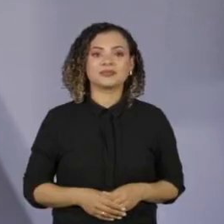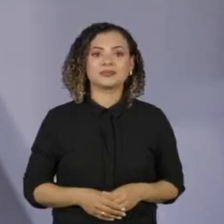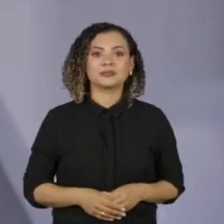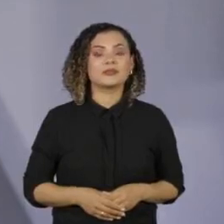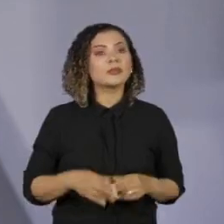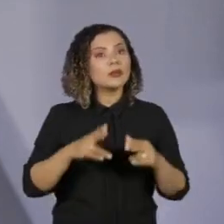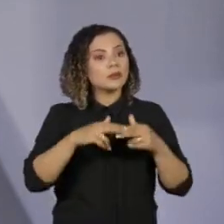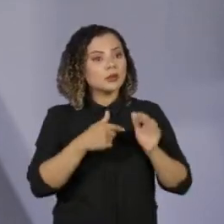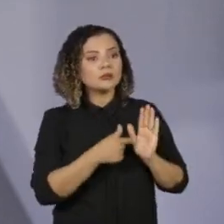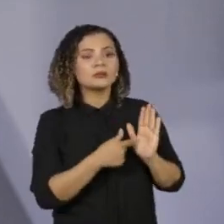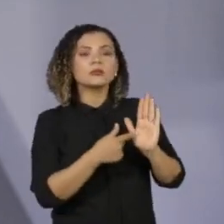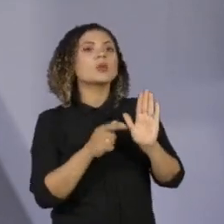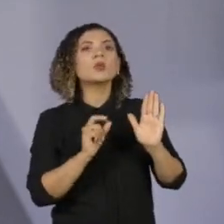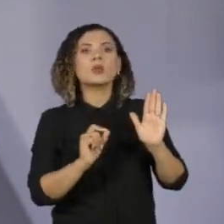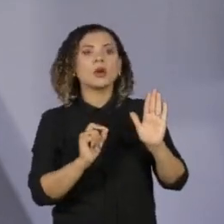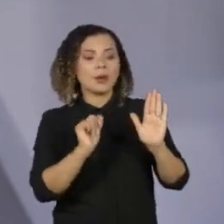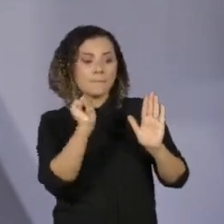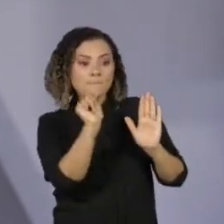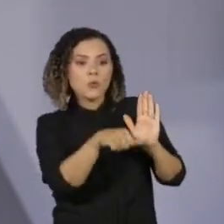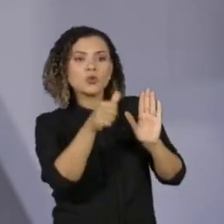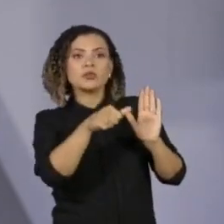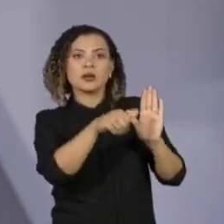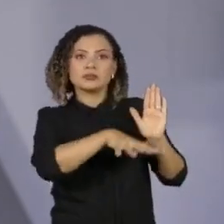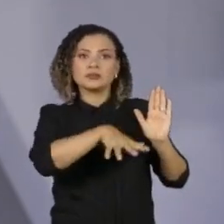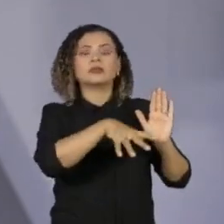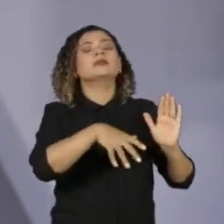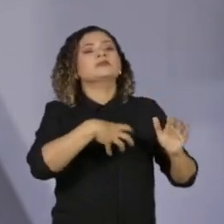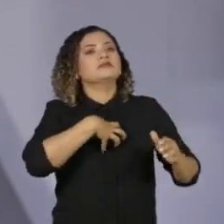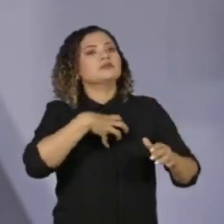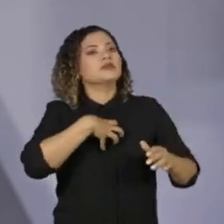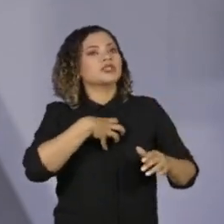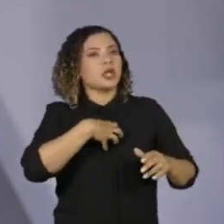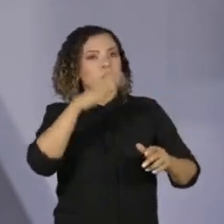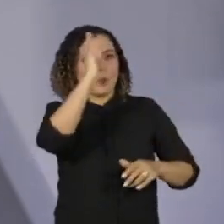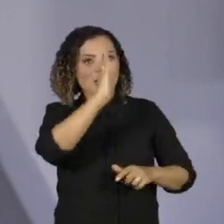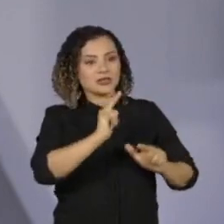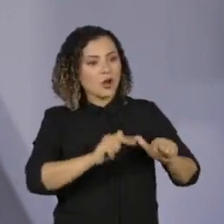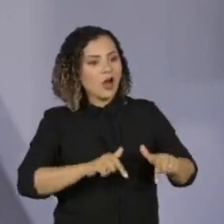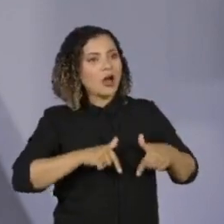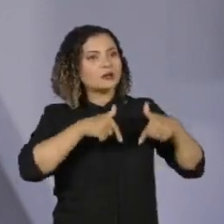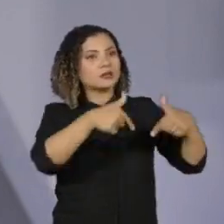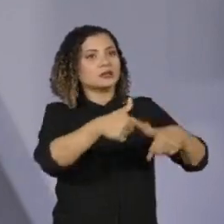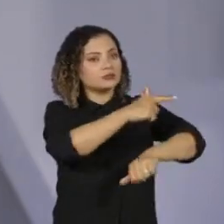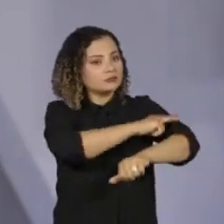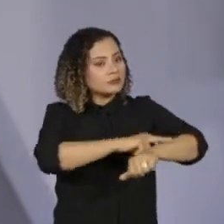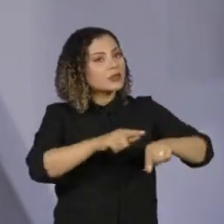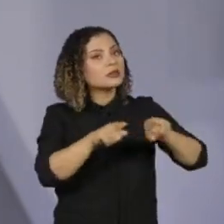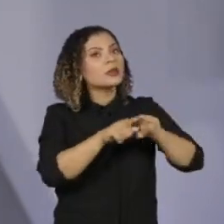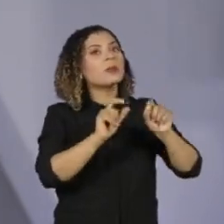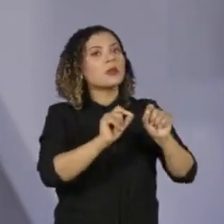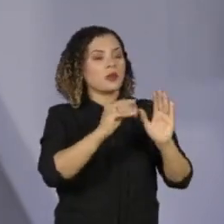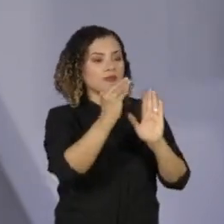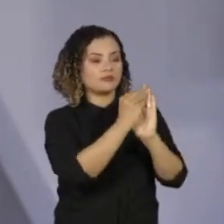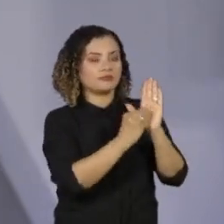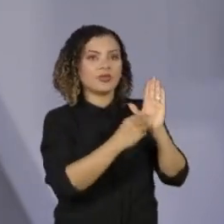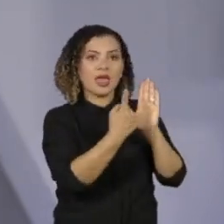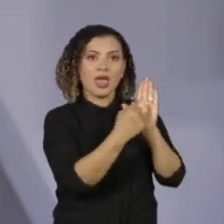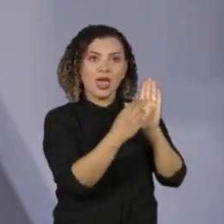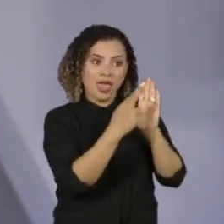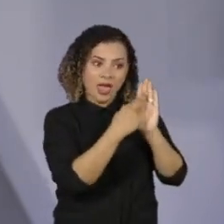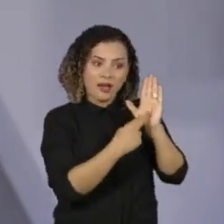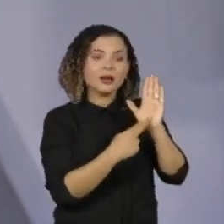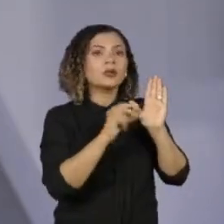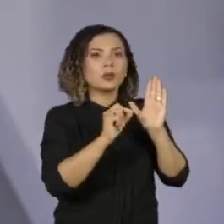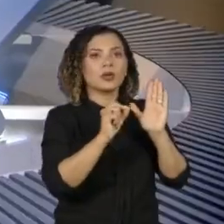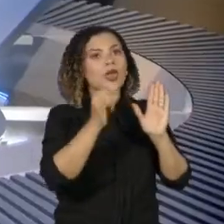Rápida sinalização de mudanças na diplomacia brasileira segue atrelada a compromissos de combate ao desmatamento e redução na emissão